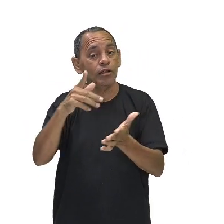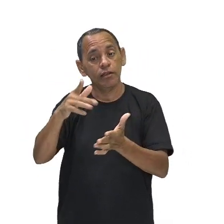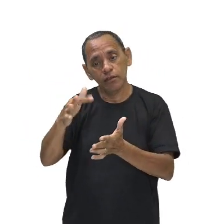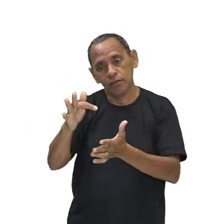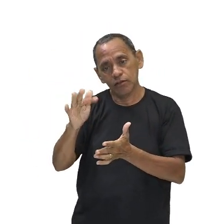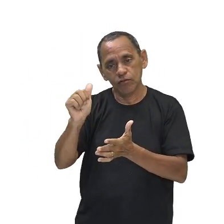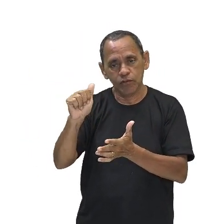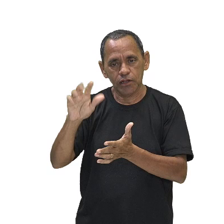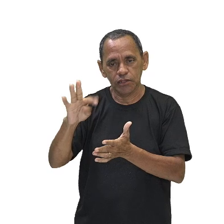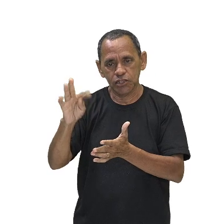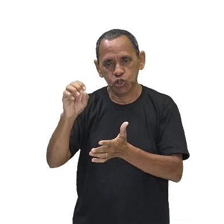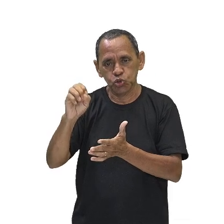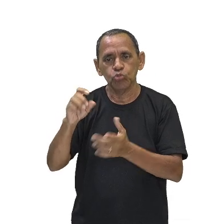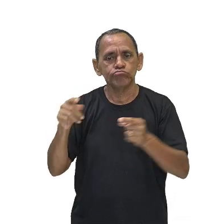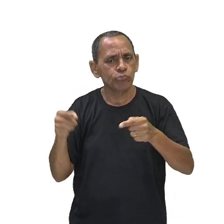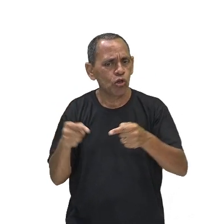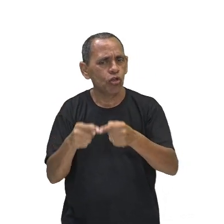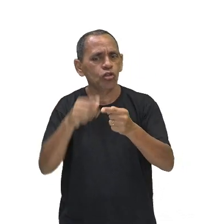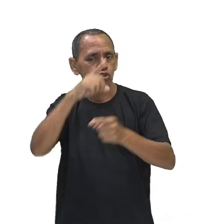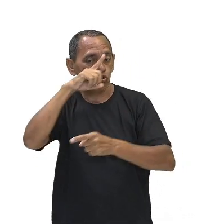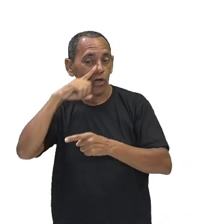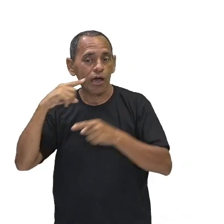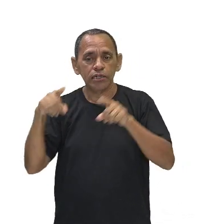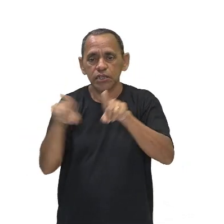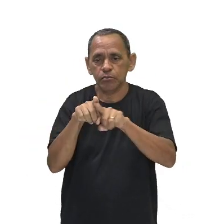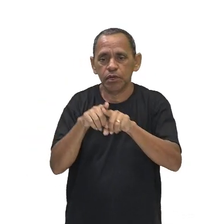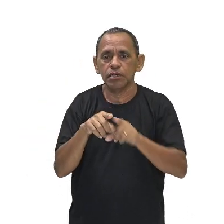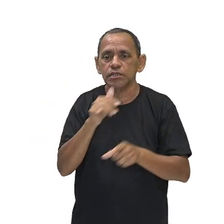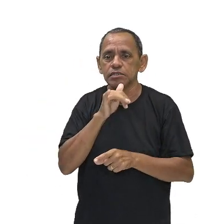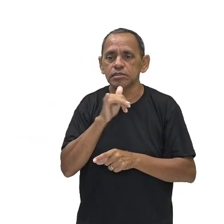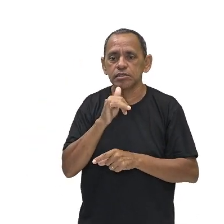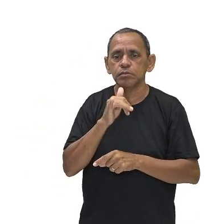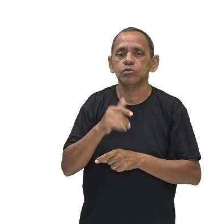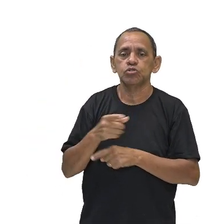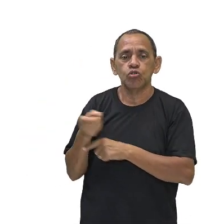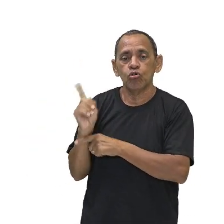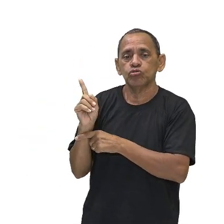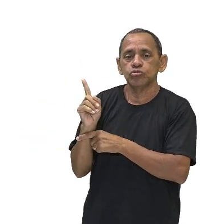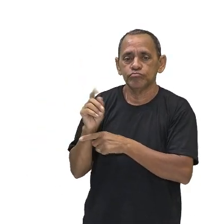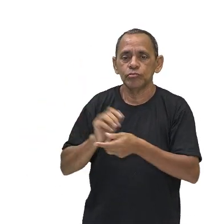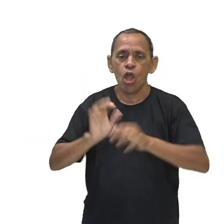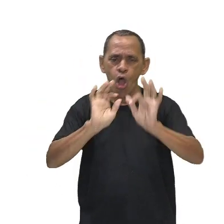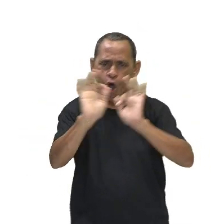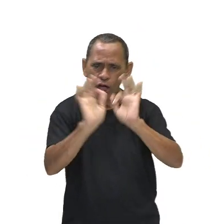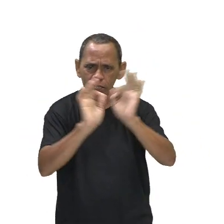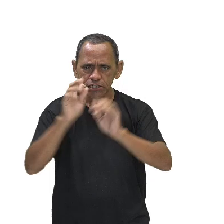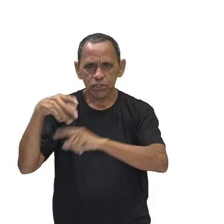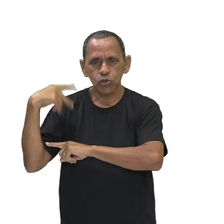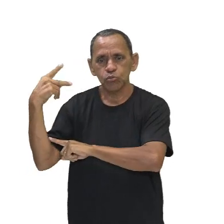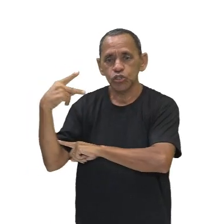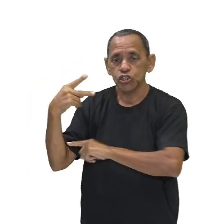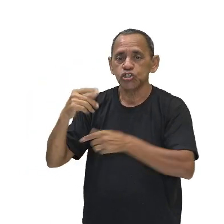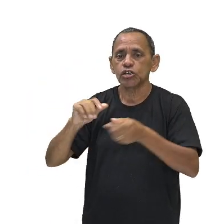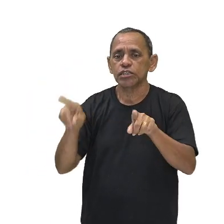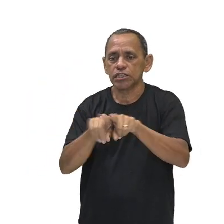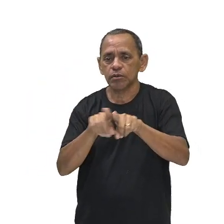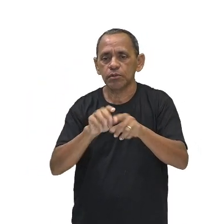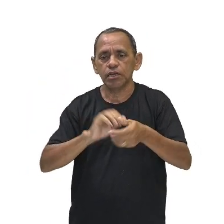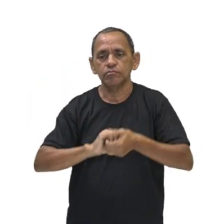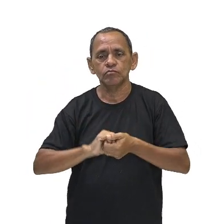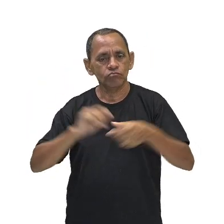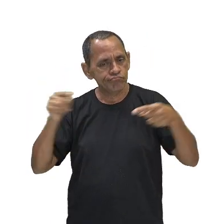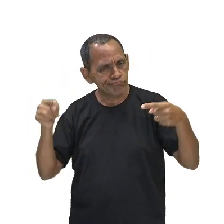Durkheim. Outro exemplo que nós trouxemos aqui para vocês é a organização política. De acordo com